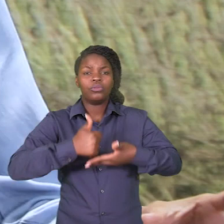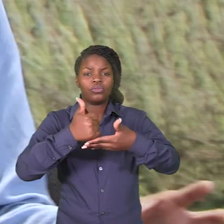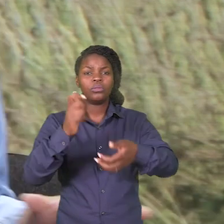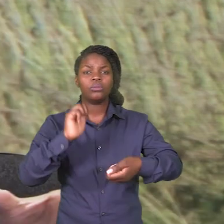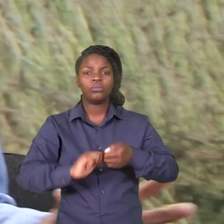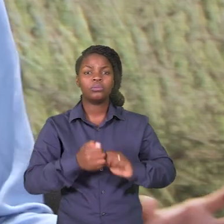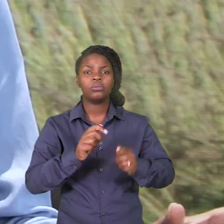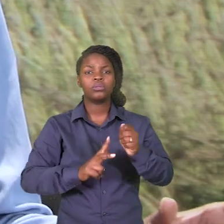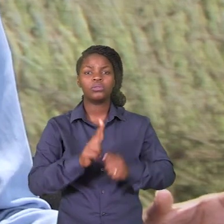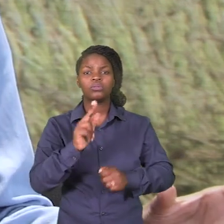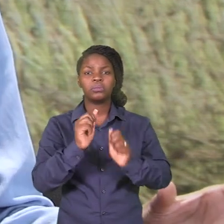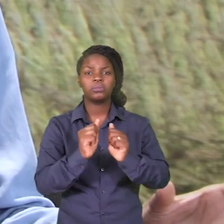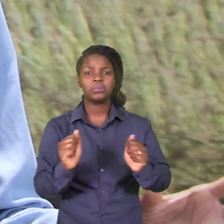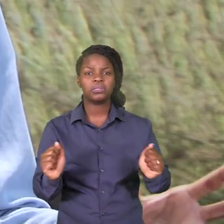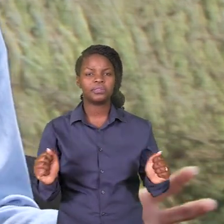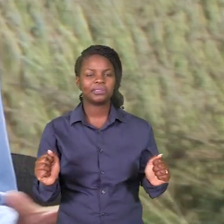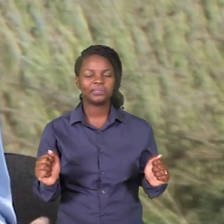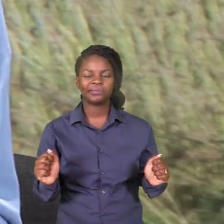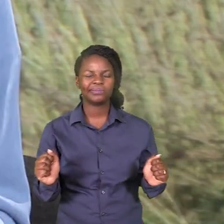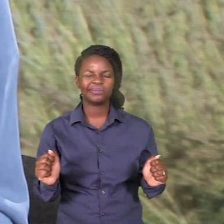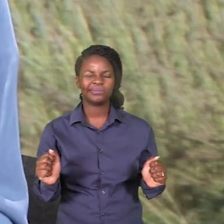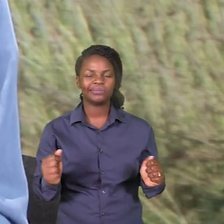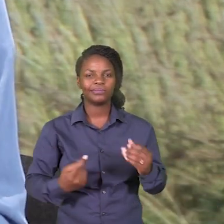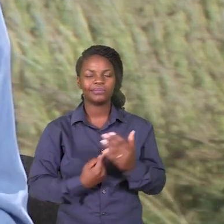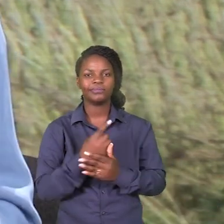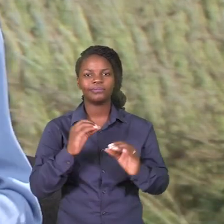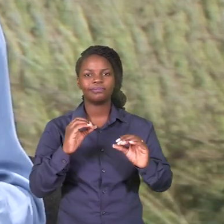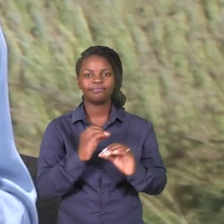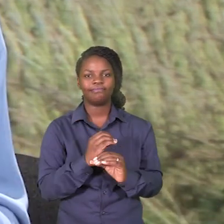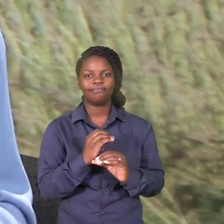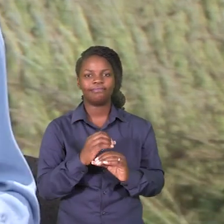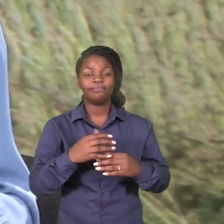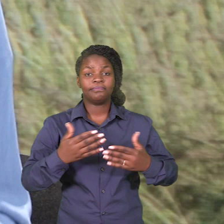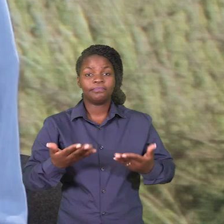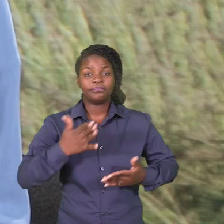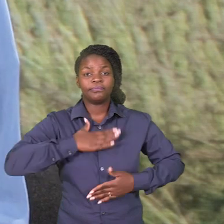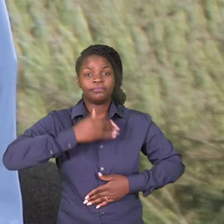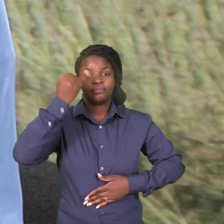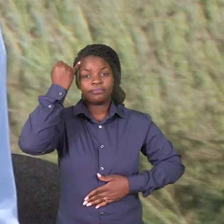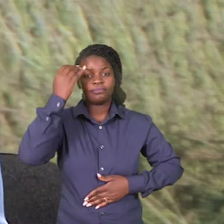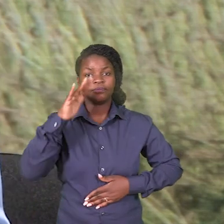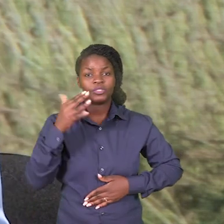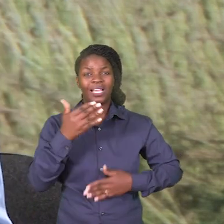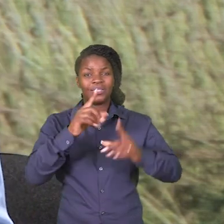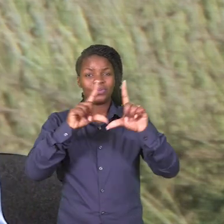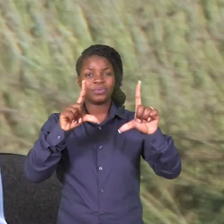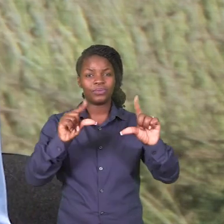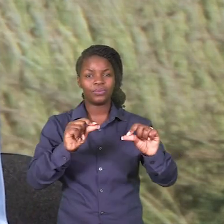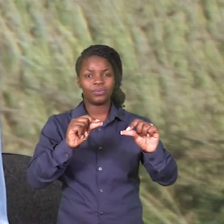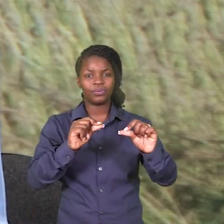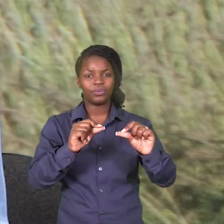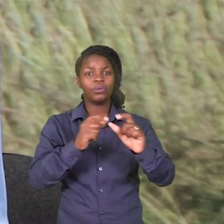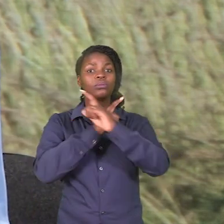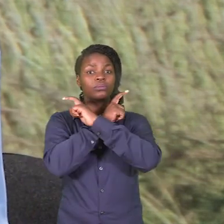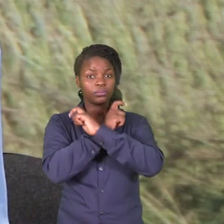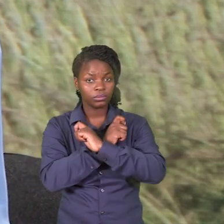que deve responder prontamente àquela situação mas ao mesmo tempo não estamos tão engajados em relação a isso penso que a